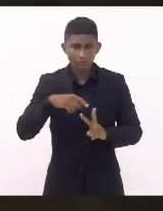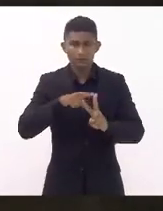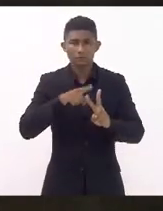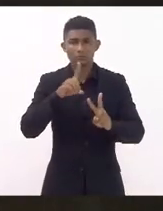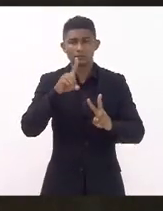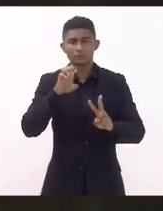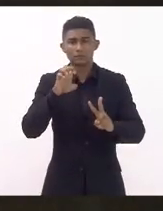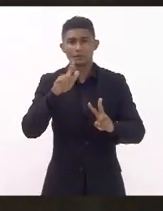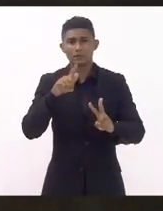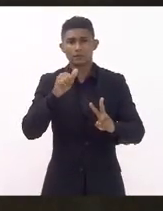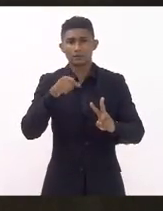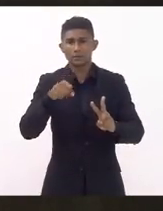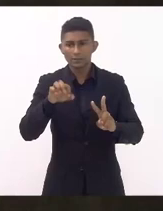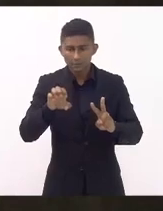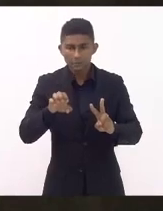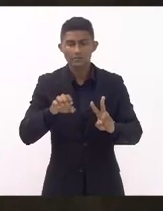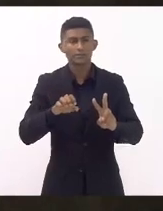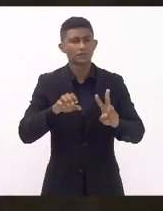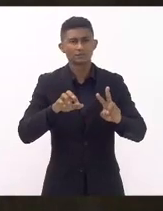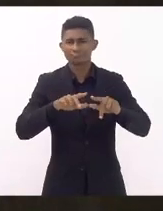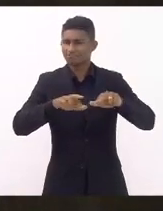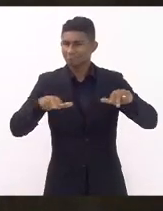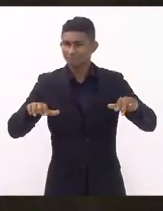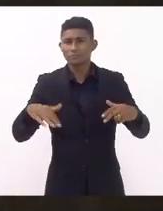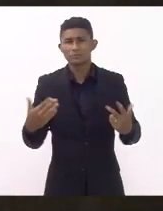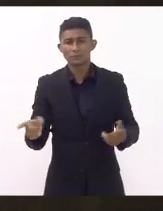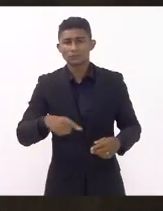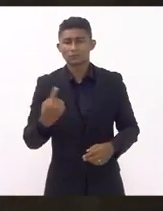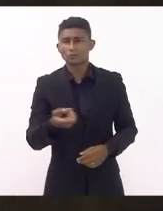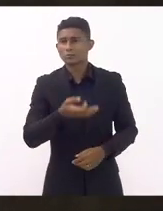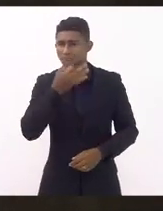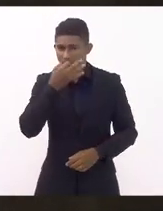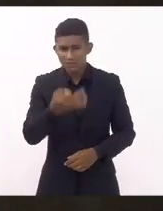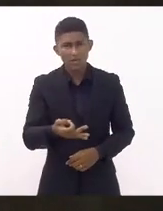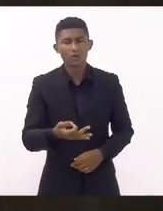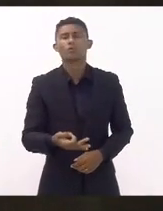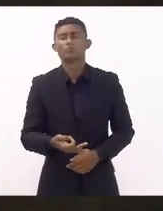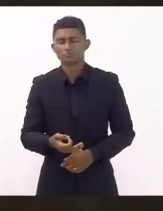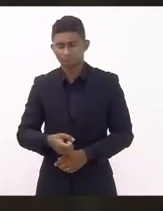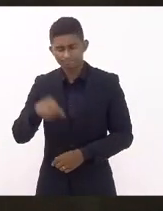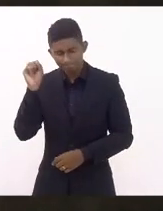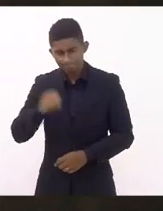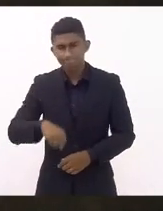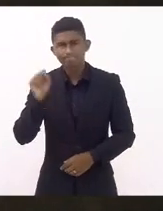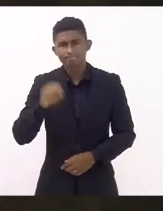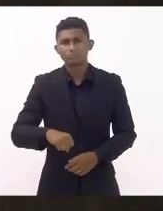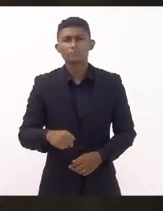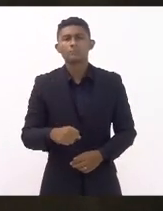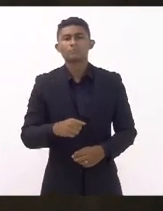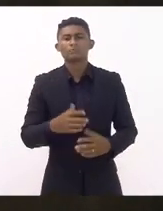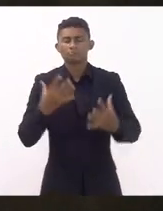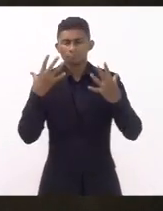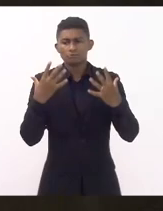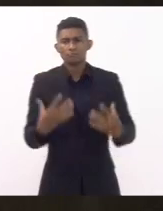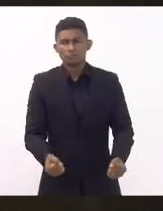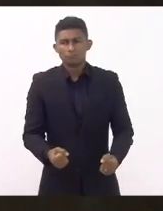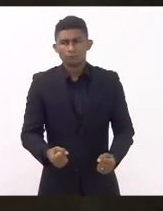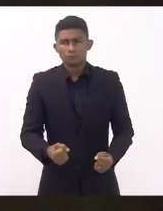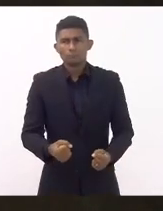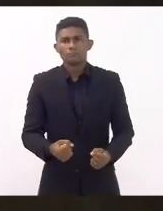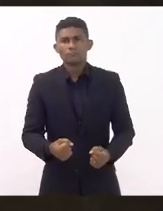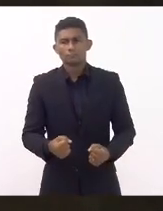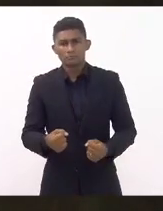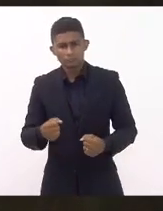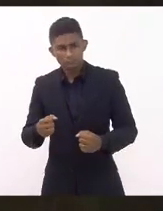Então, nosso parecer, né, não podia ser diferente. É o parecer favorável, defendendo